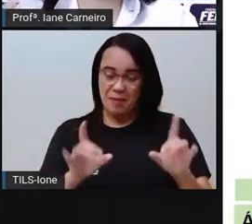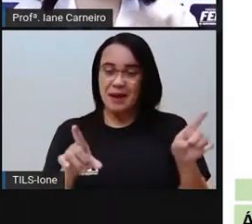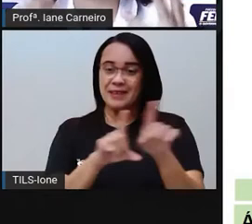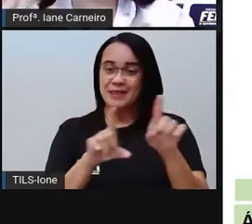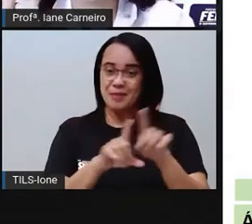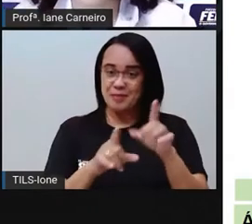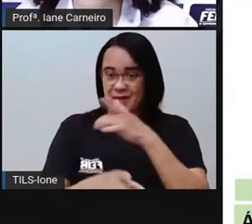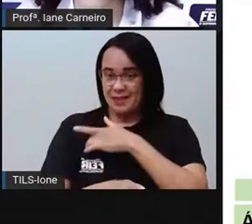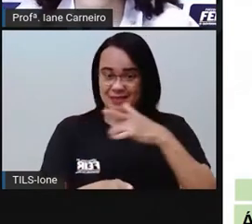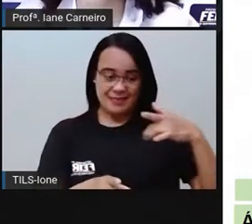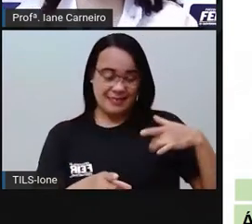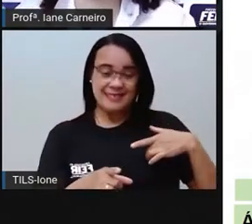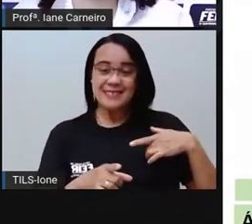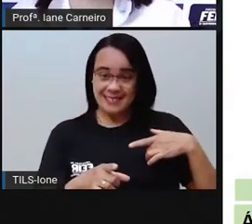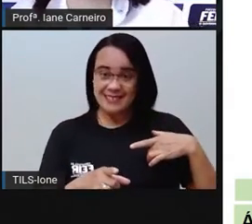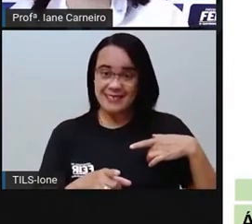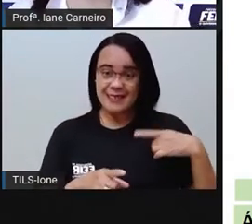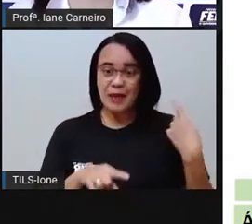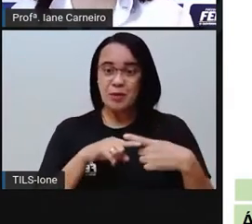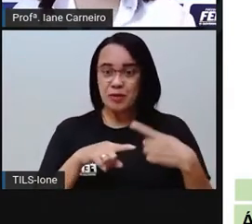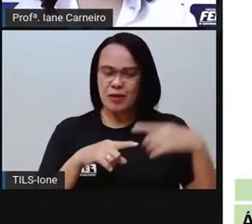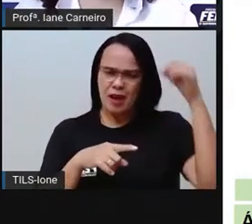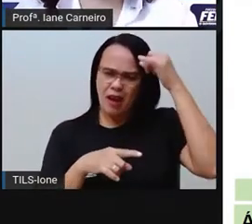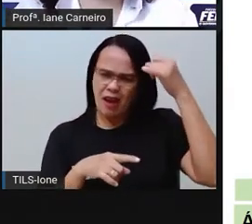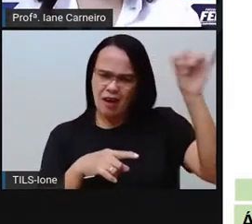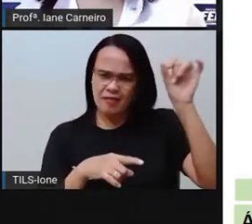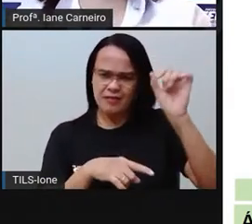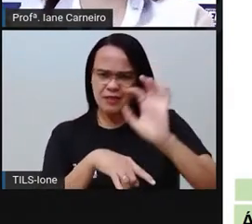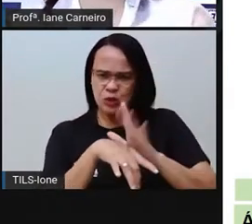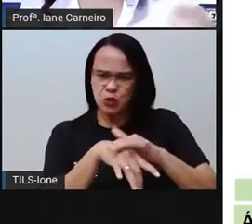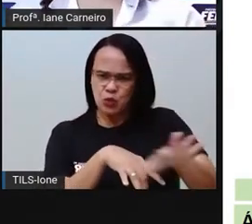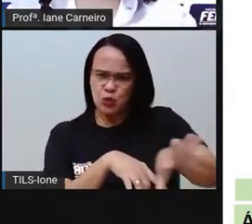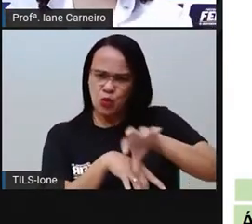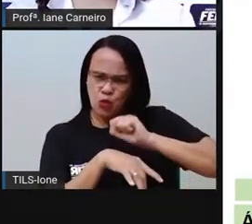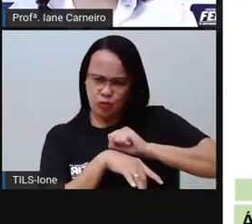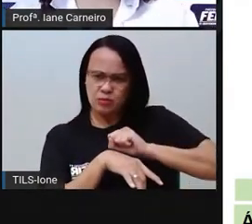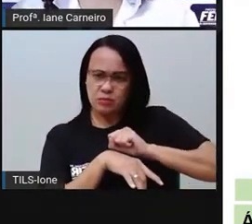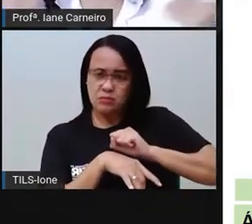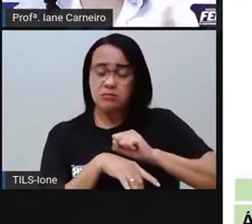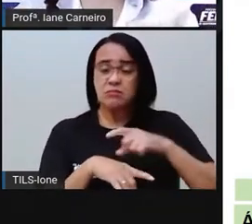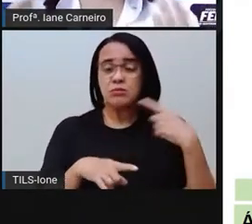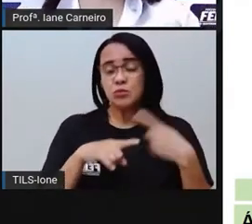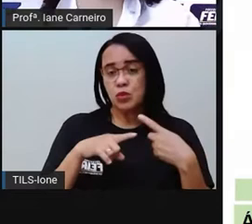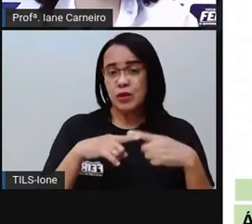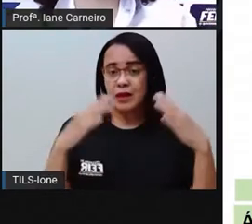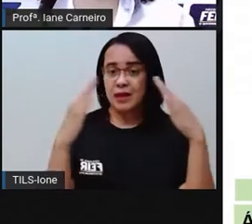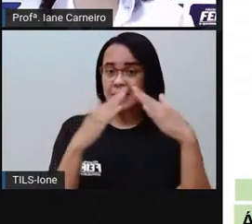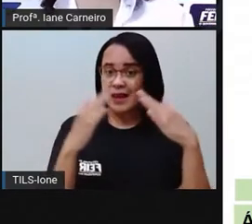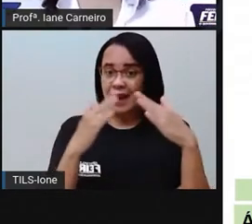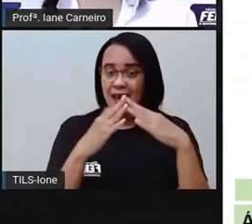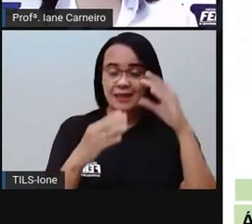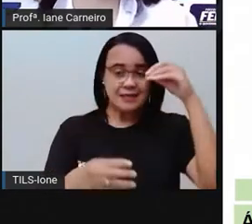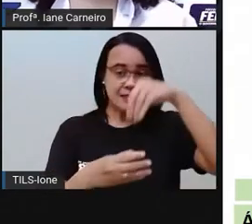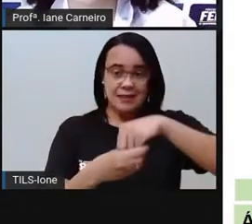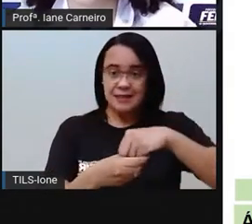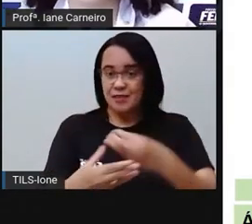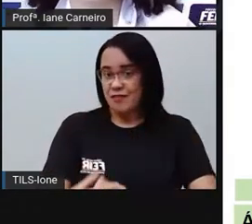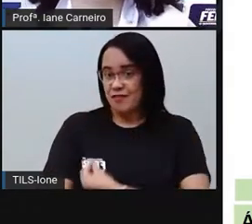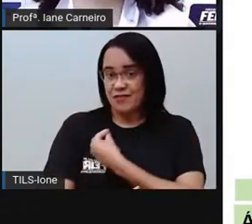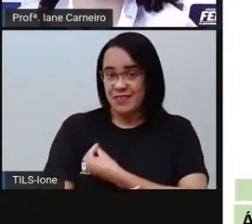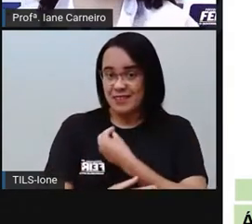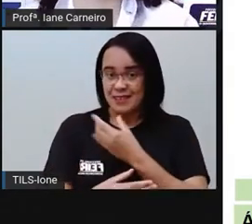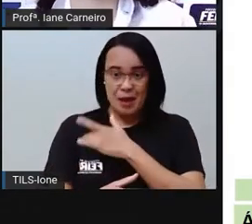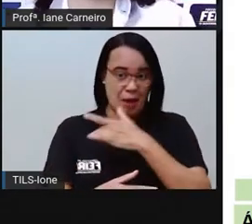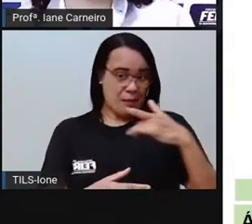nossa casa não transmita nenhuma doença, né? Para que todo mundo que esteja dentro de casa viva de uma forma saudável. Então, nossa aula